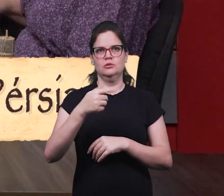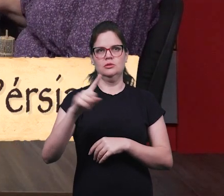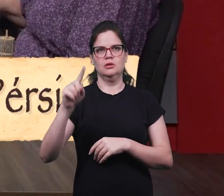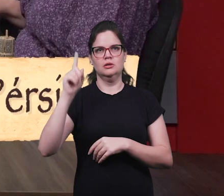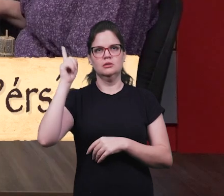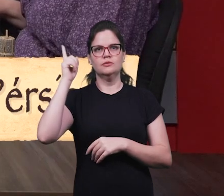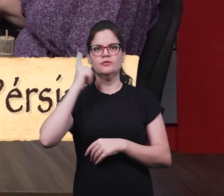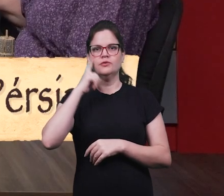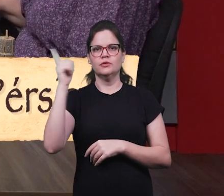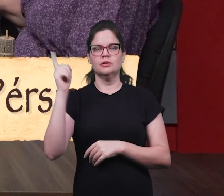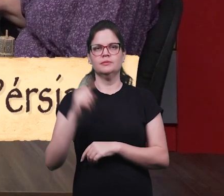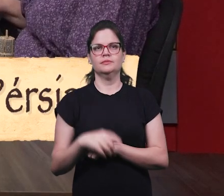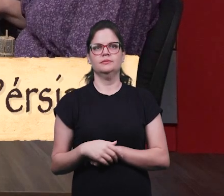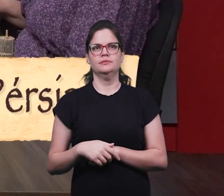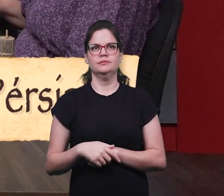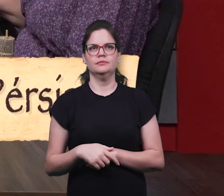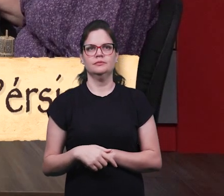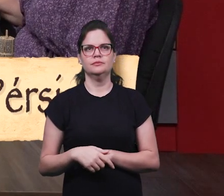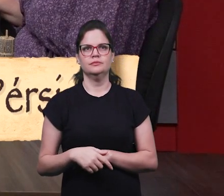palácio está lá